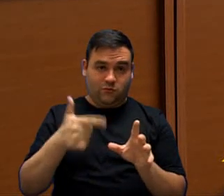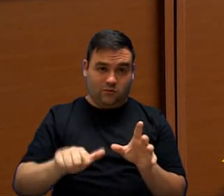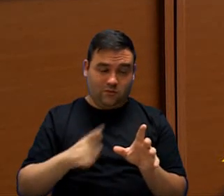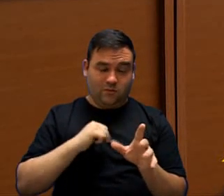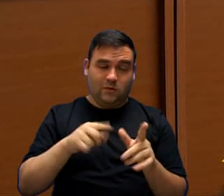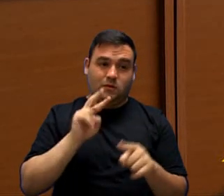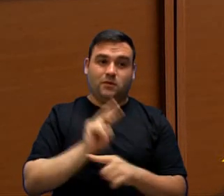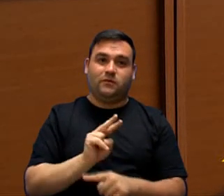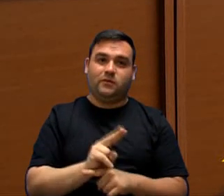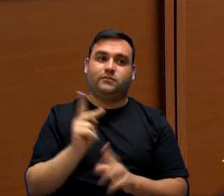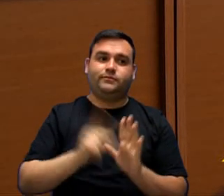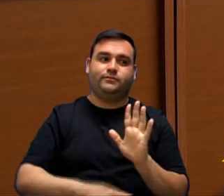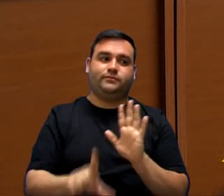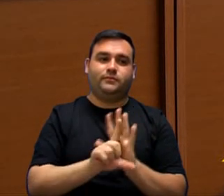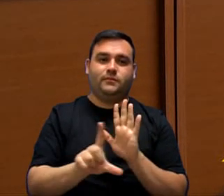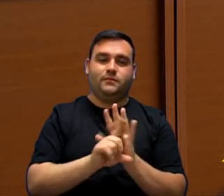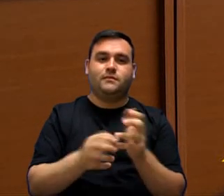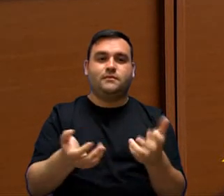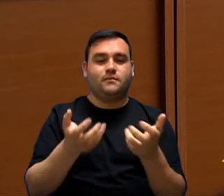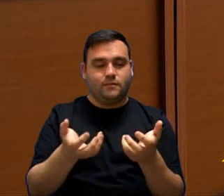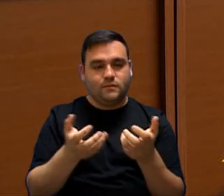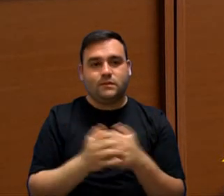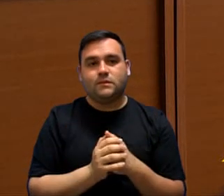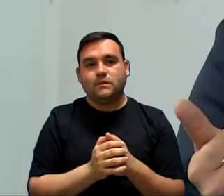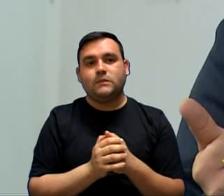uma vez, defender esse projeto.